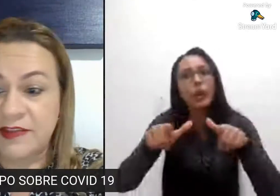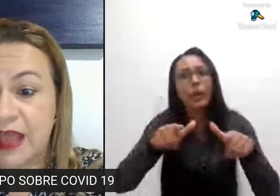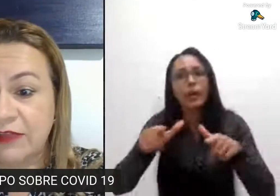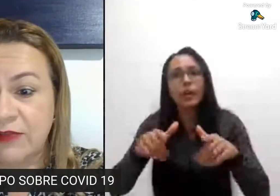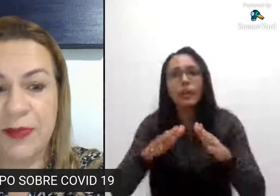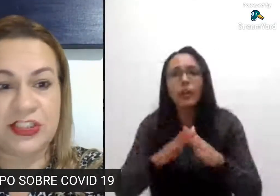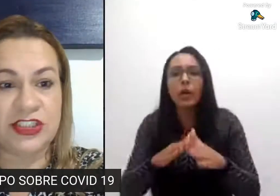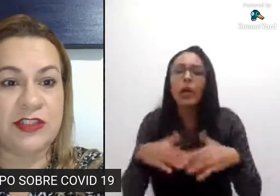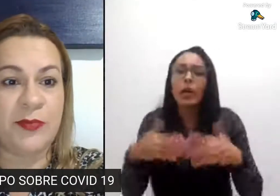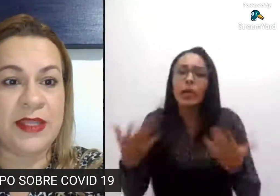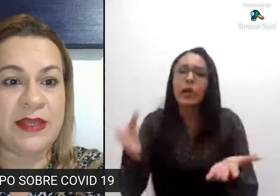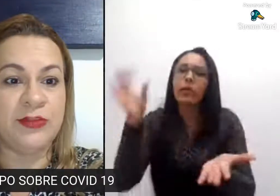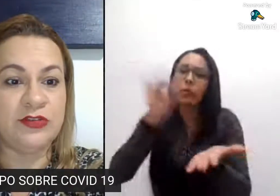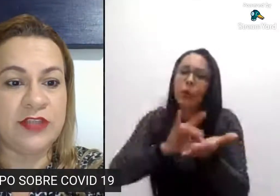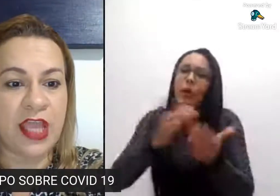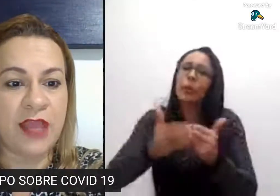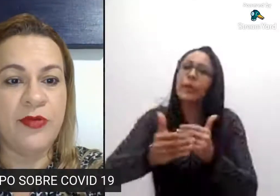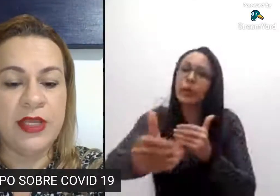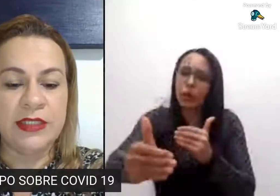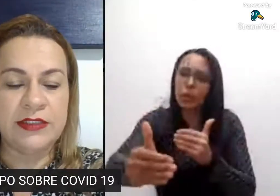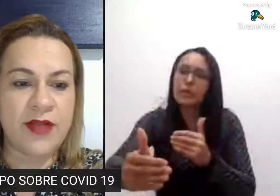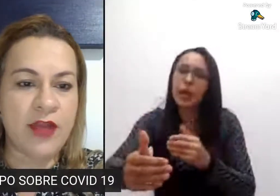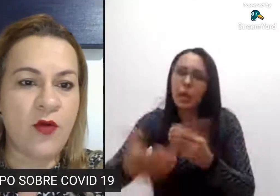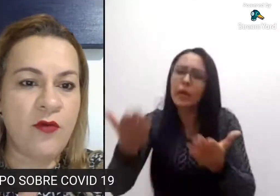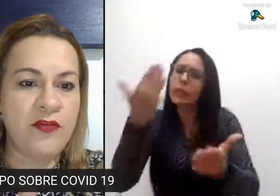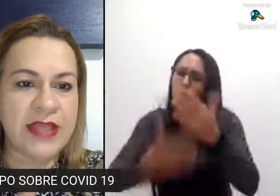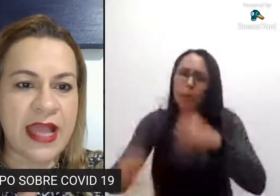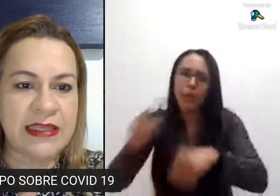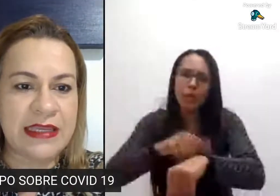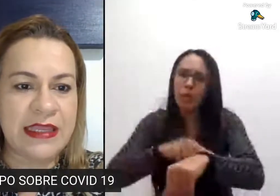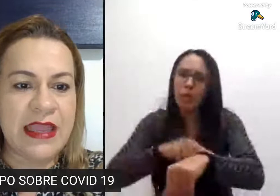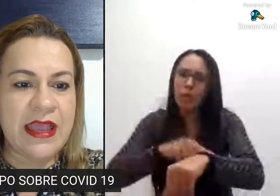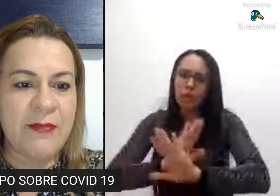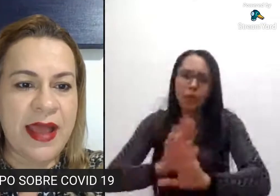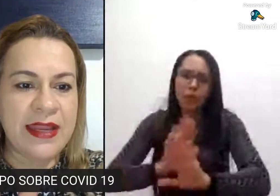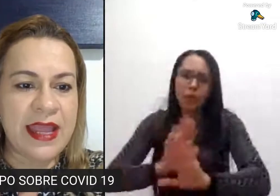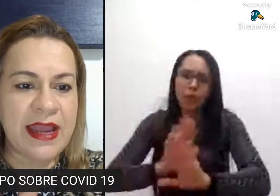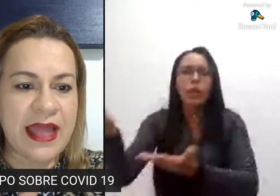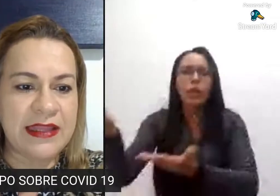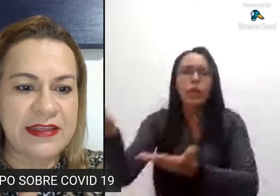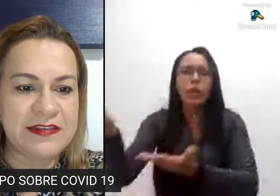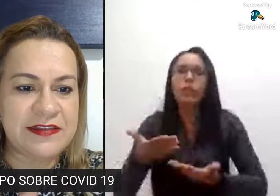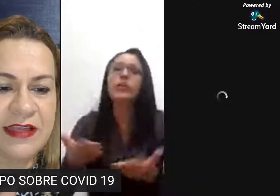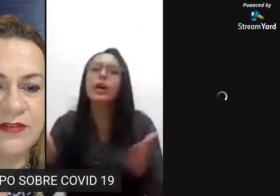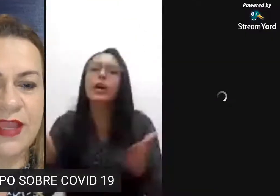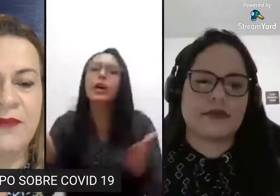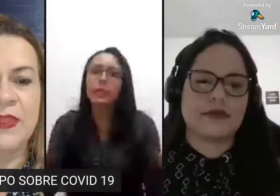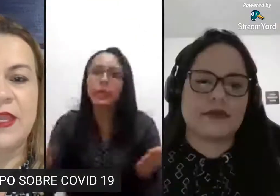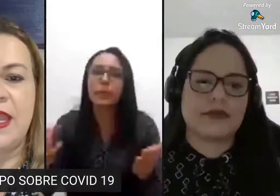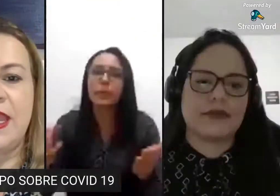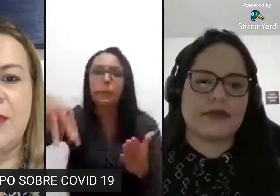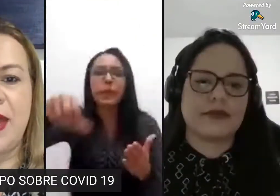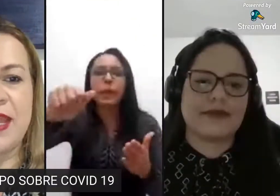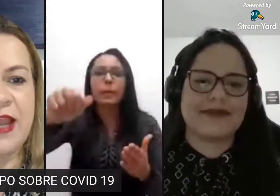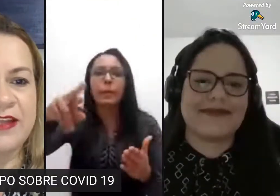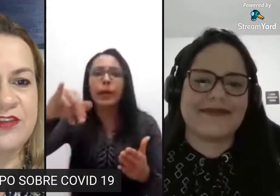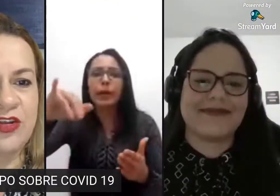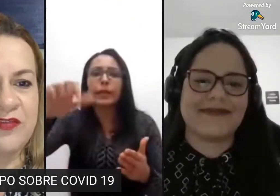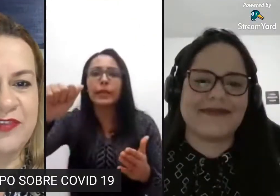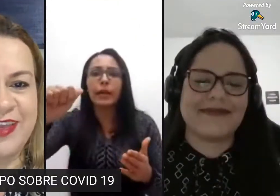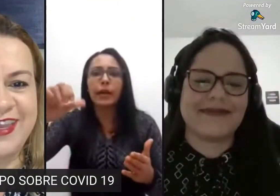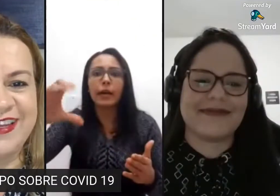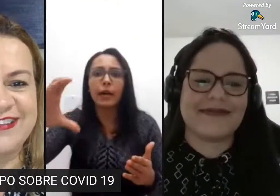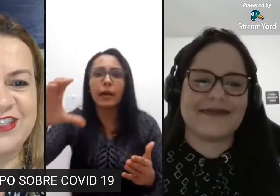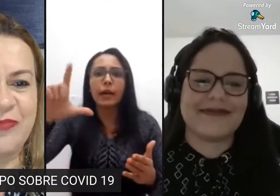realmente começar, né, para a gente não perder muito tempo. Então, eu quero convidar aqui Maria Clarissa, né? Maria